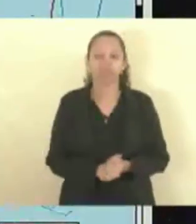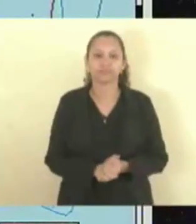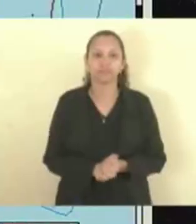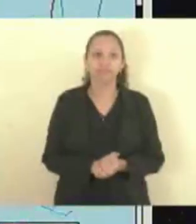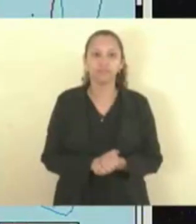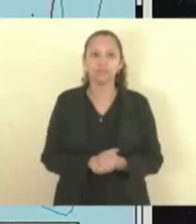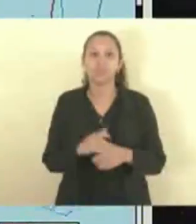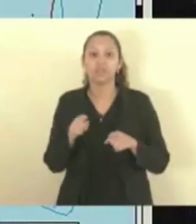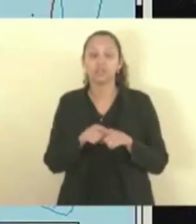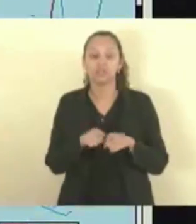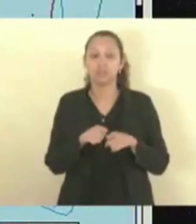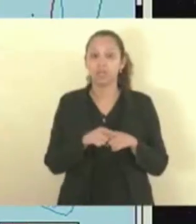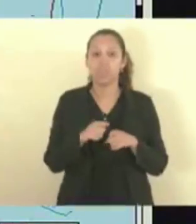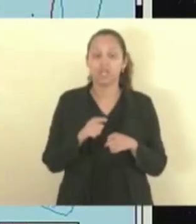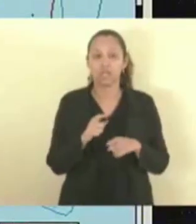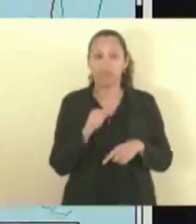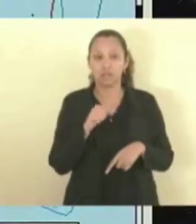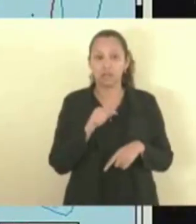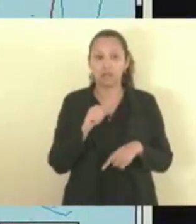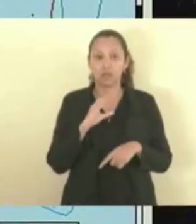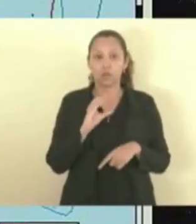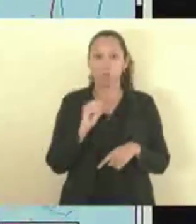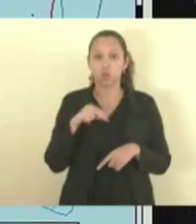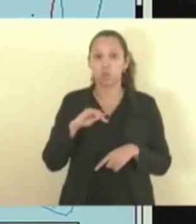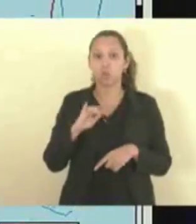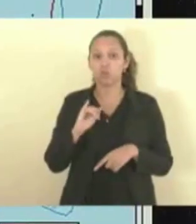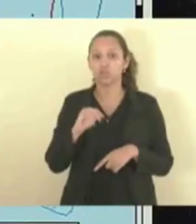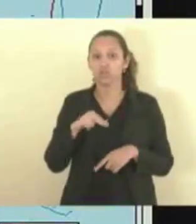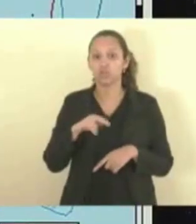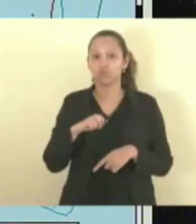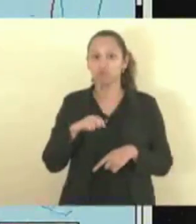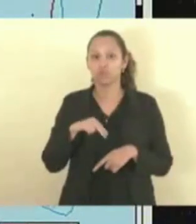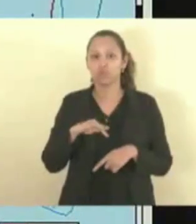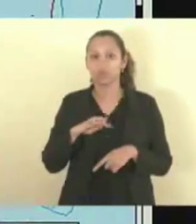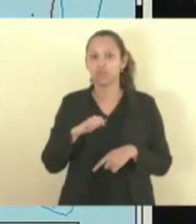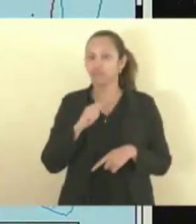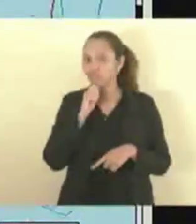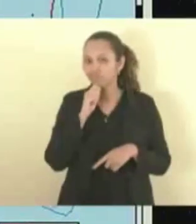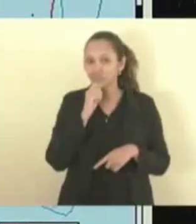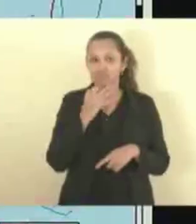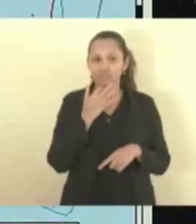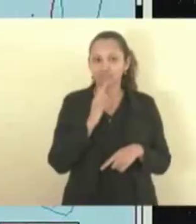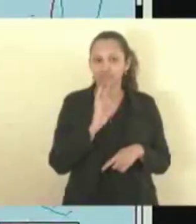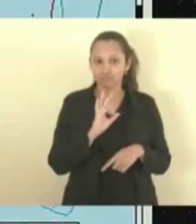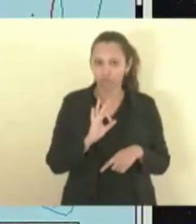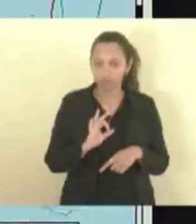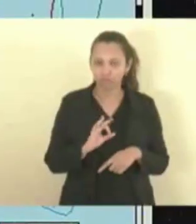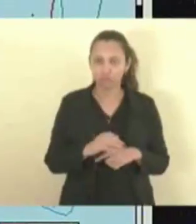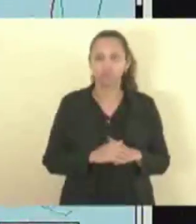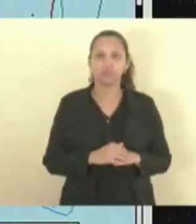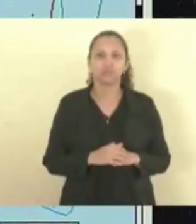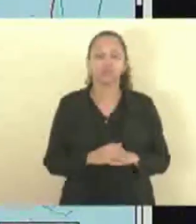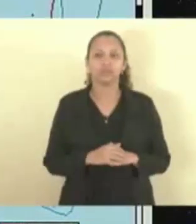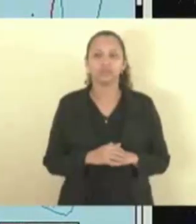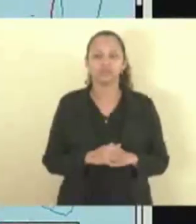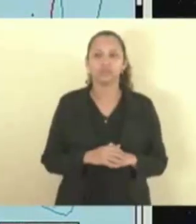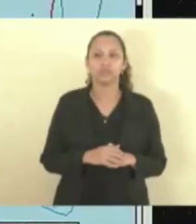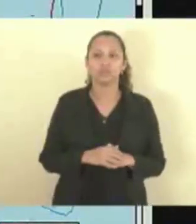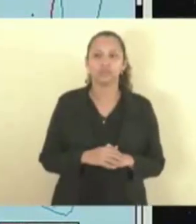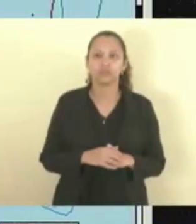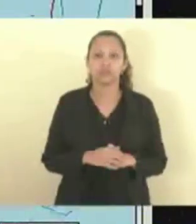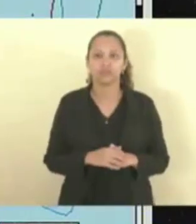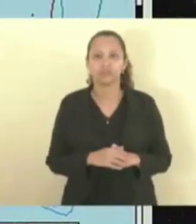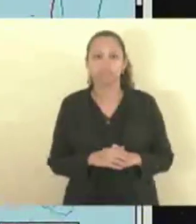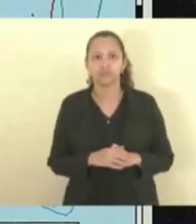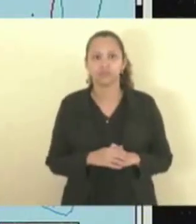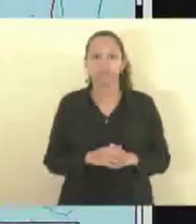também não conhece muito bem, né? Em termos de hidrogeologia, isso pode ser bastante significativo, né, para o